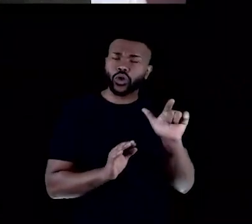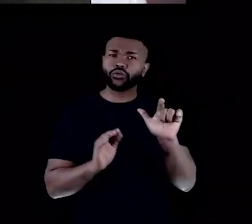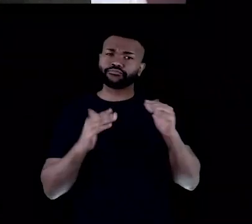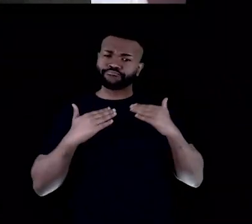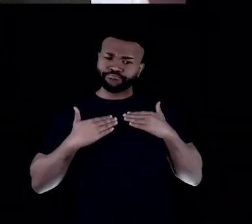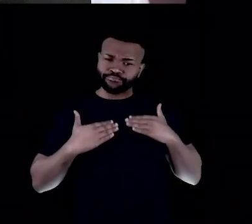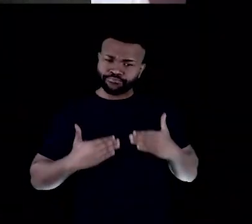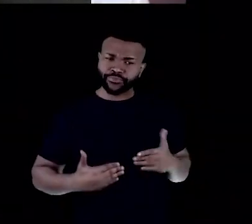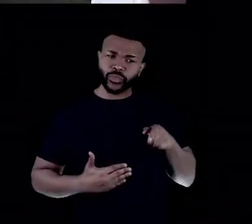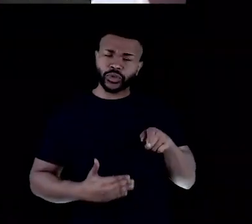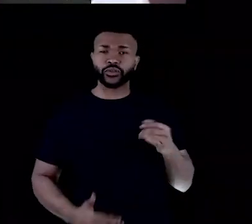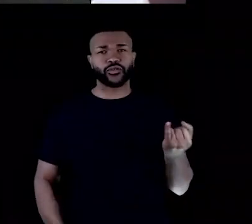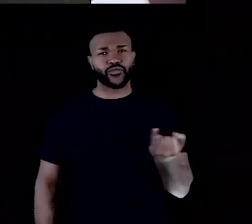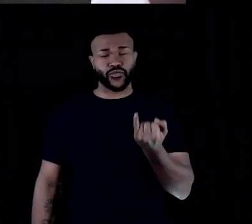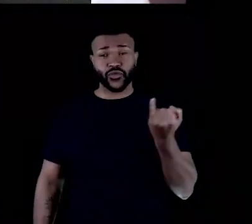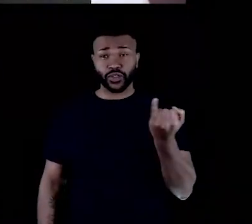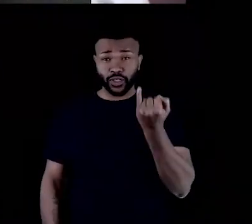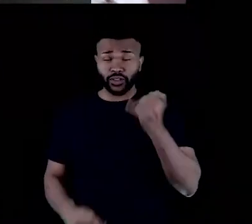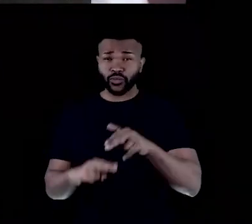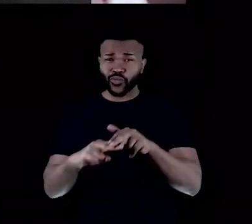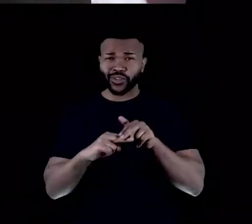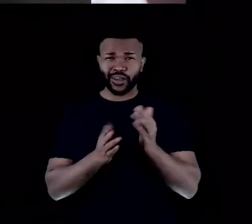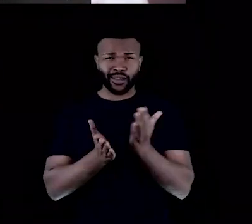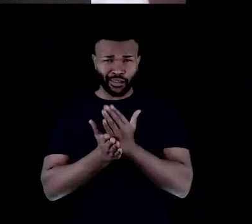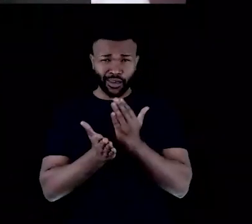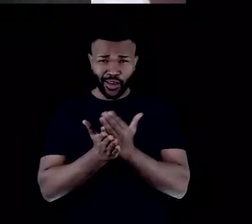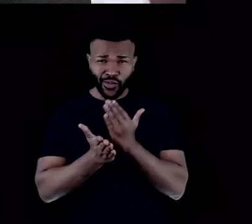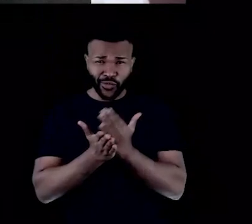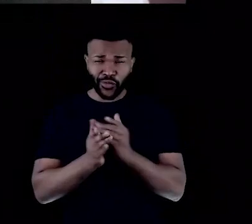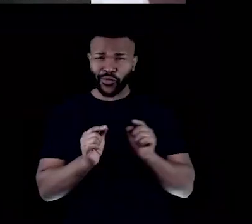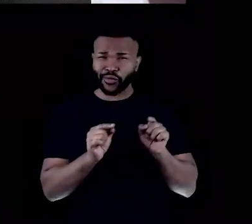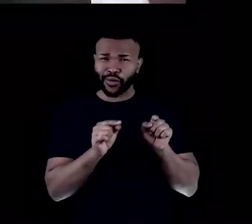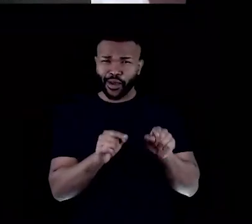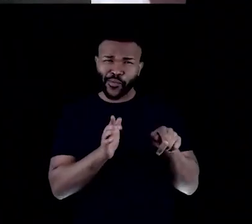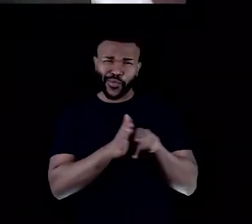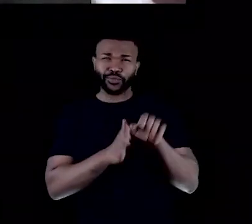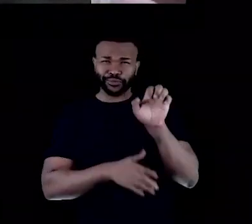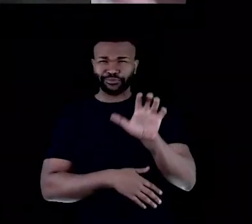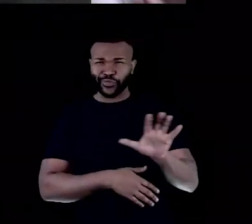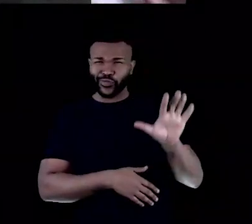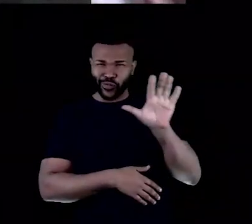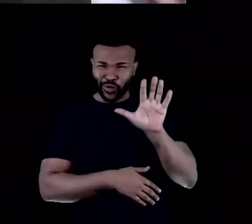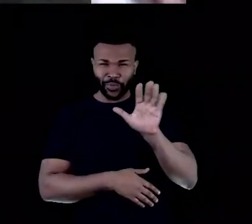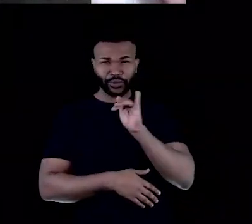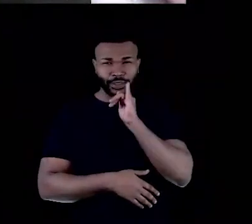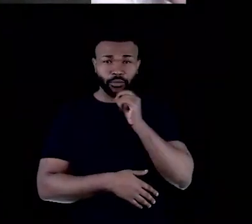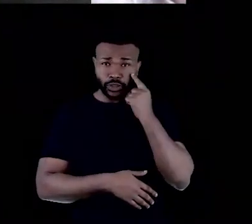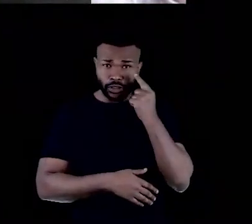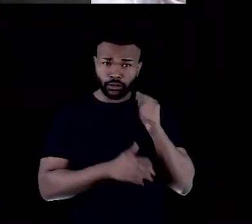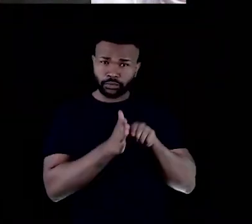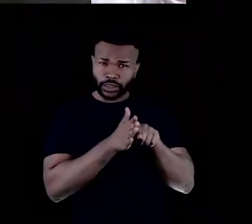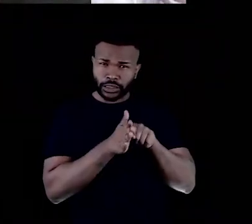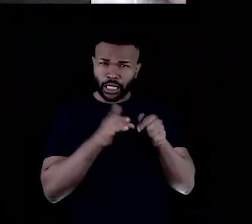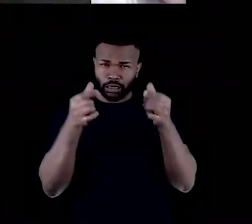recontextualizar esses corpos muito importante para mim. É, porque a enciclopédia, ela é basicamente essa coisa europeia. Se